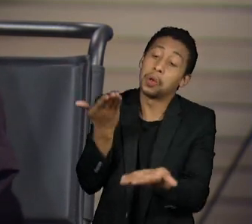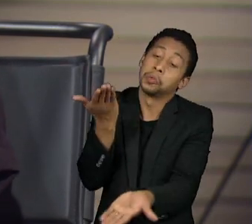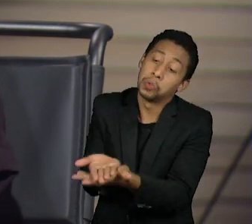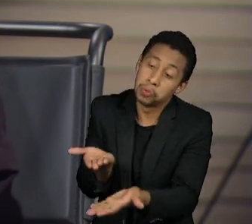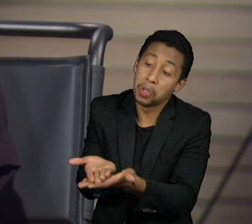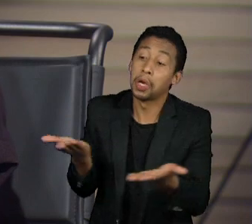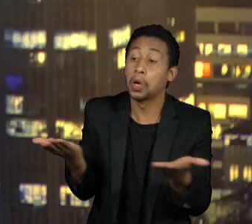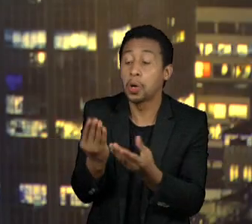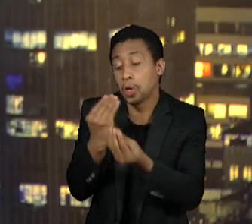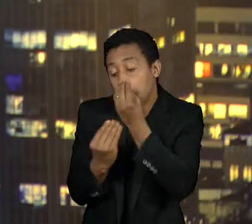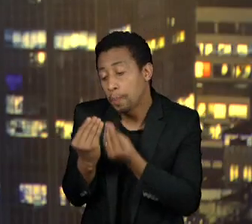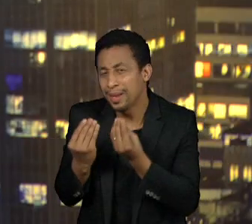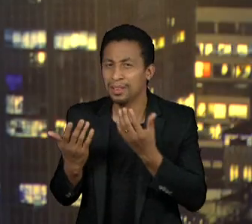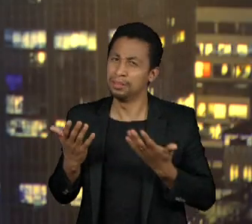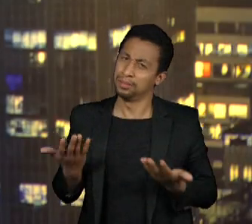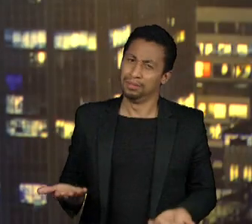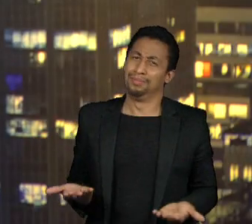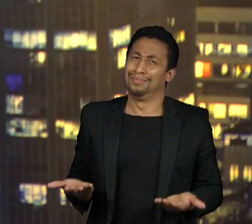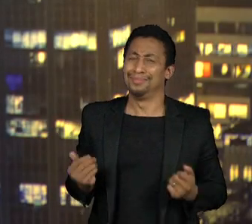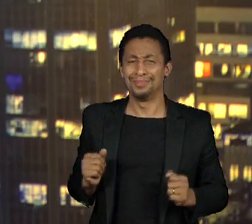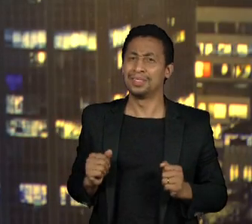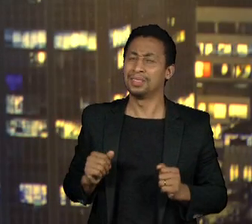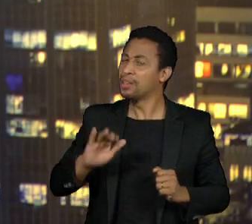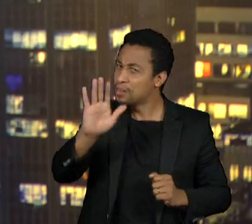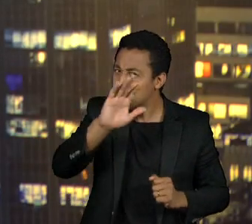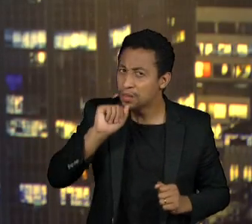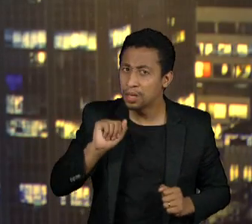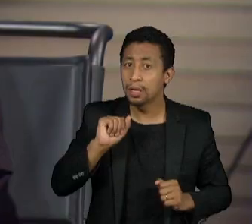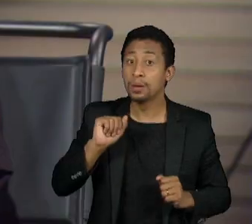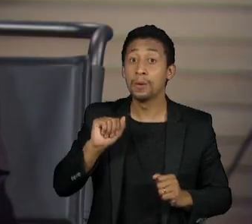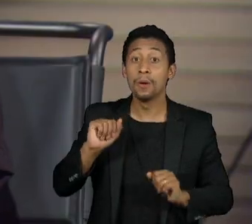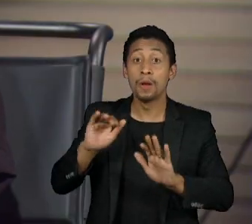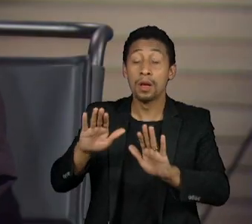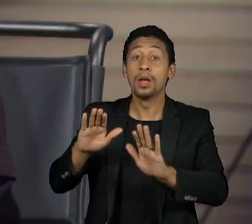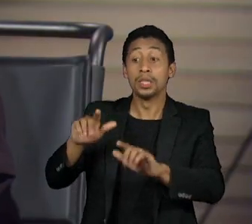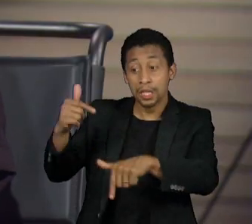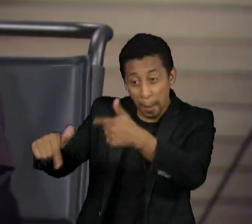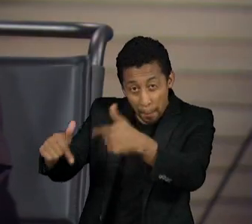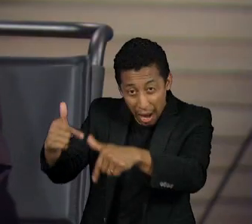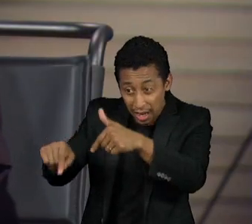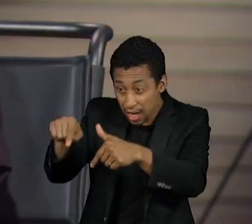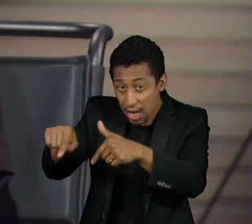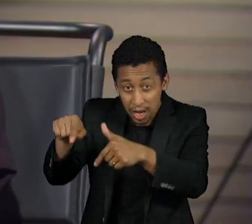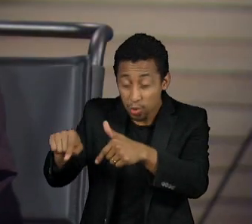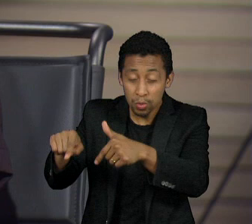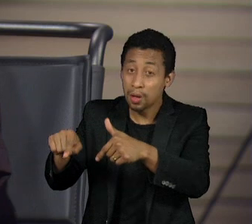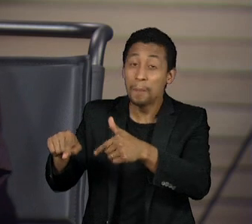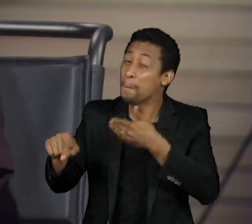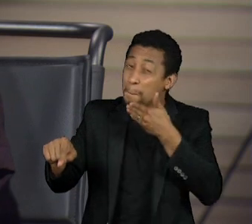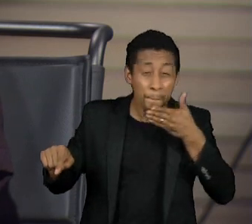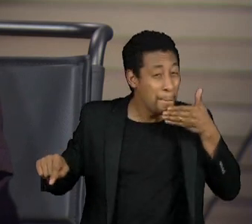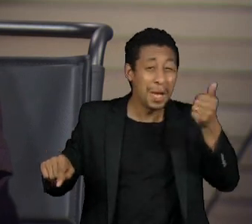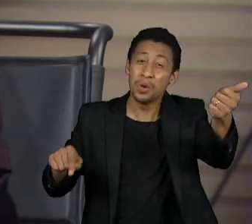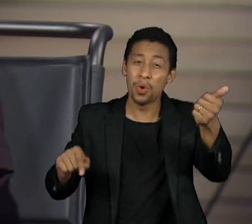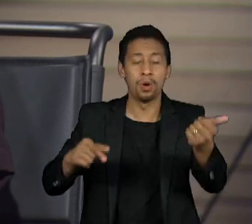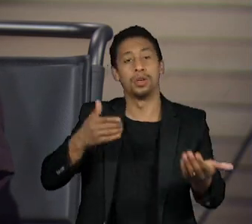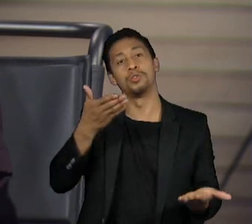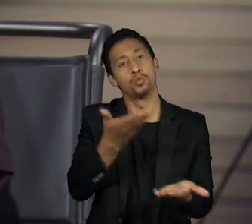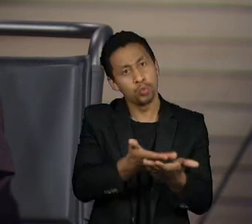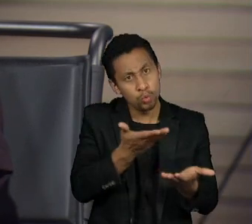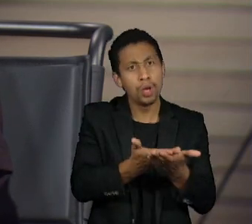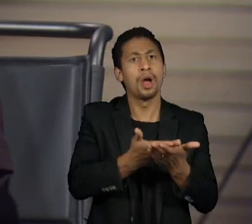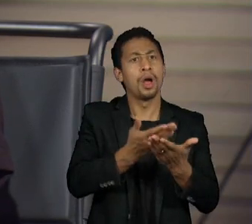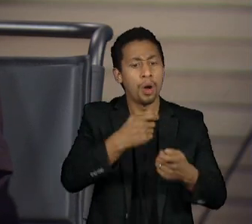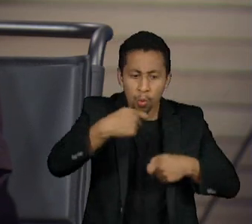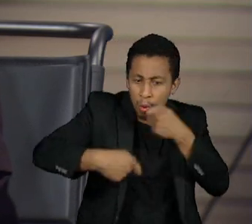está comendo. E eu costumo dizer para as pessoas de que melhor do que estar trabalhando é estudar, é ter acesso à alimentação. E por